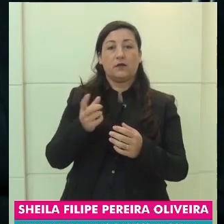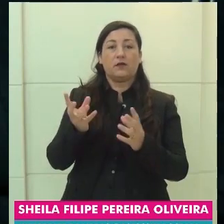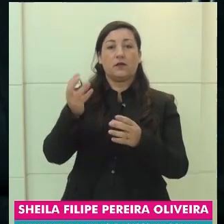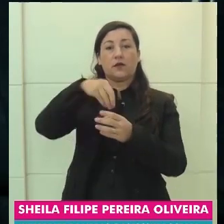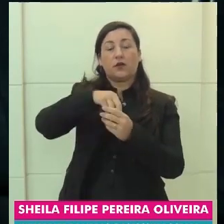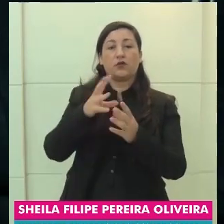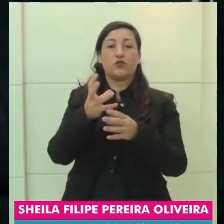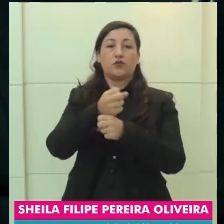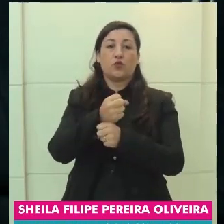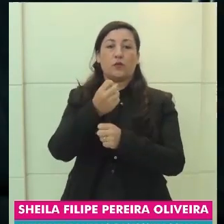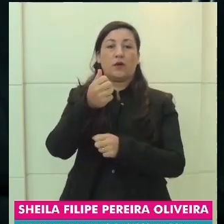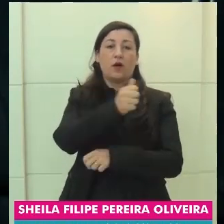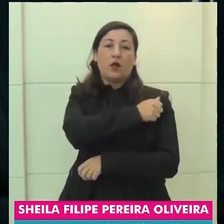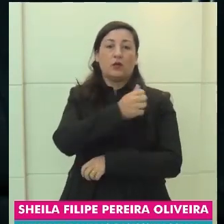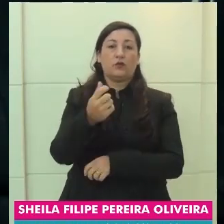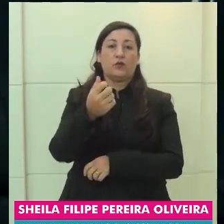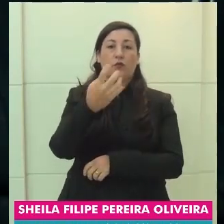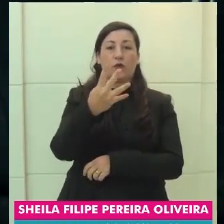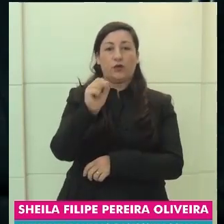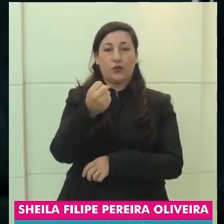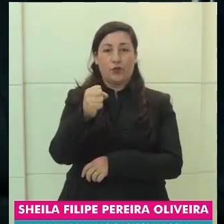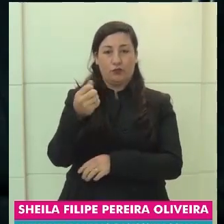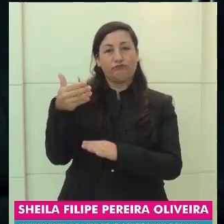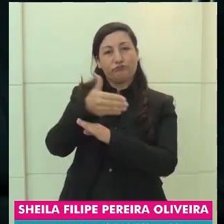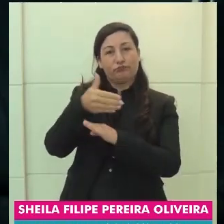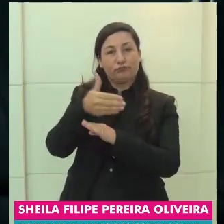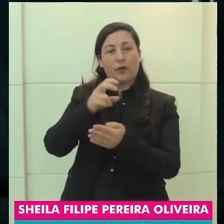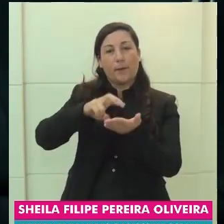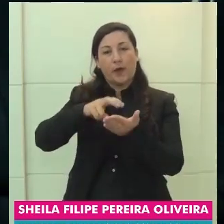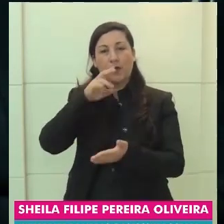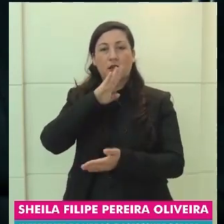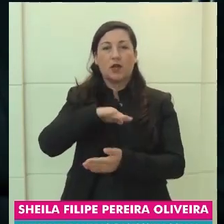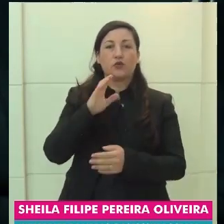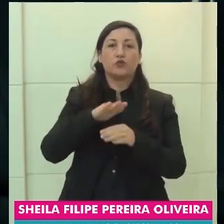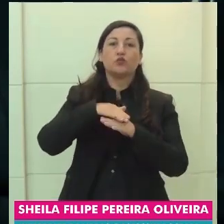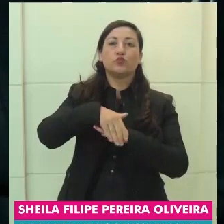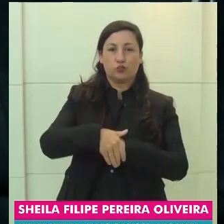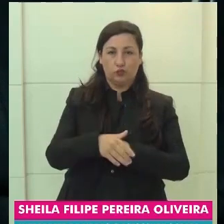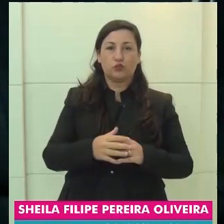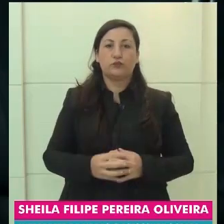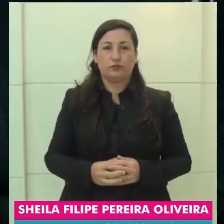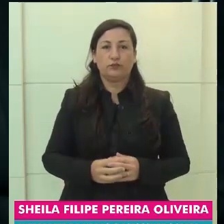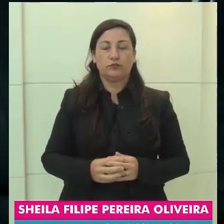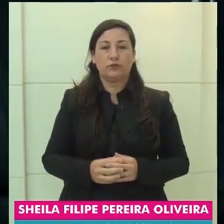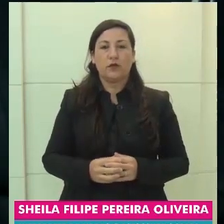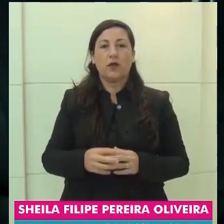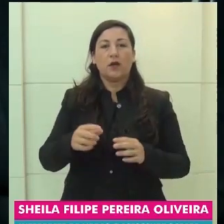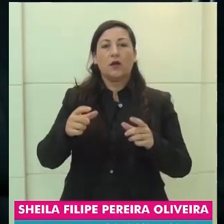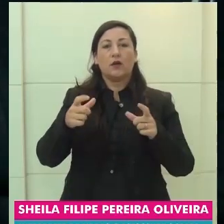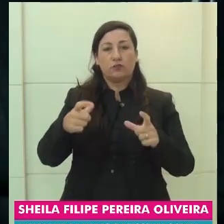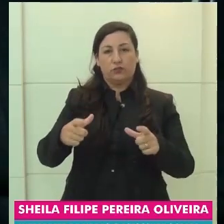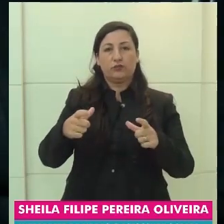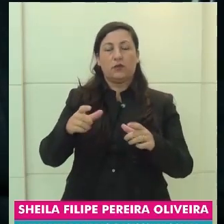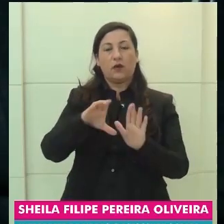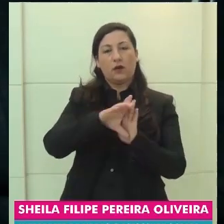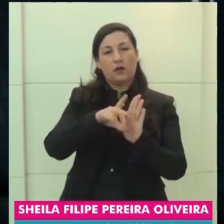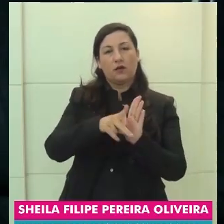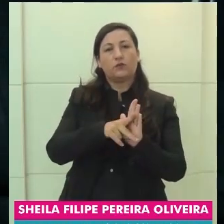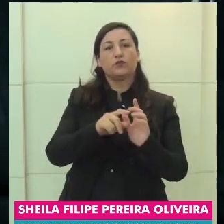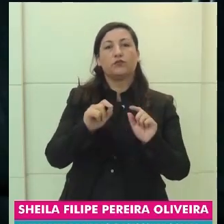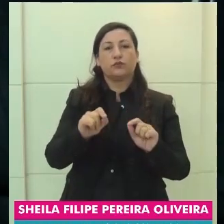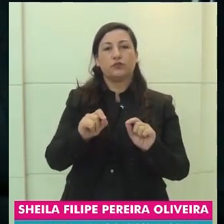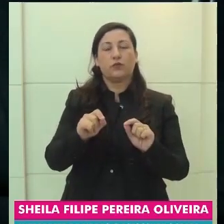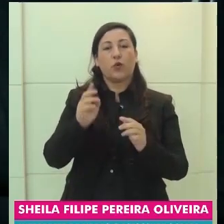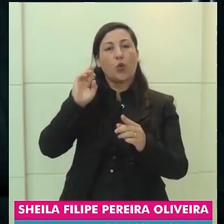alunos cadastrados, frequentando de manhã à tarde e à noite. E esse centro, ele tem como objetivo